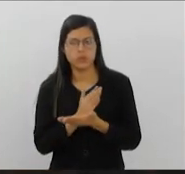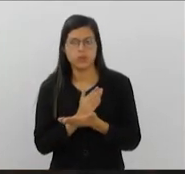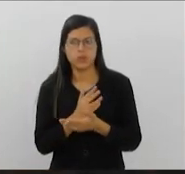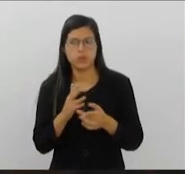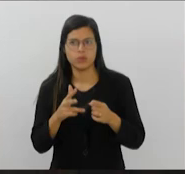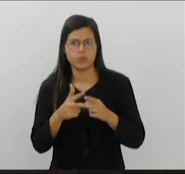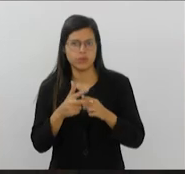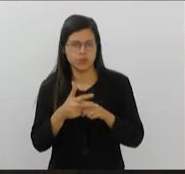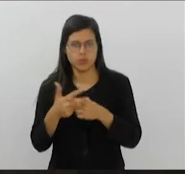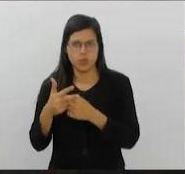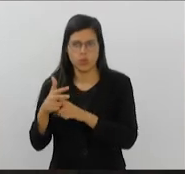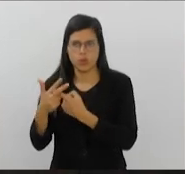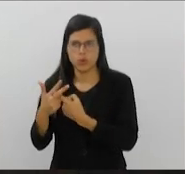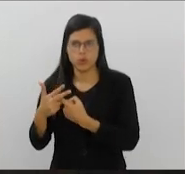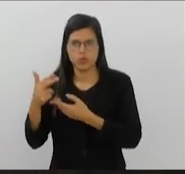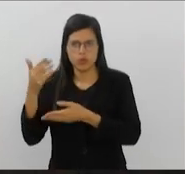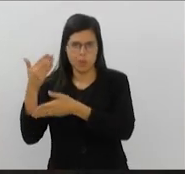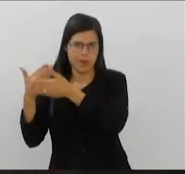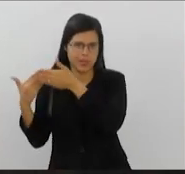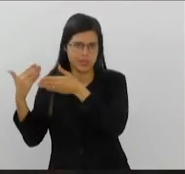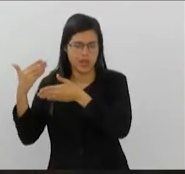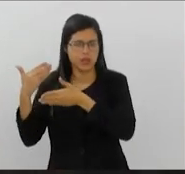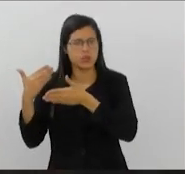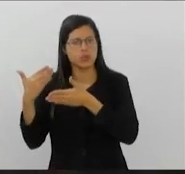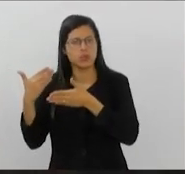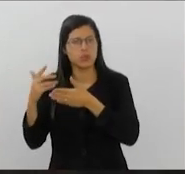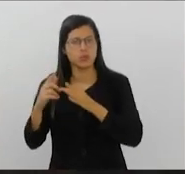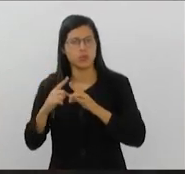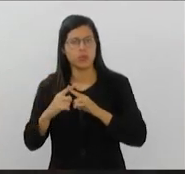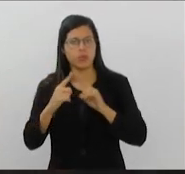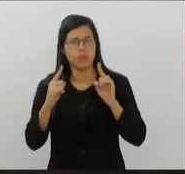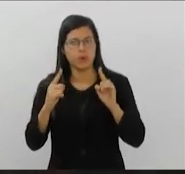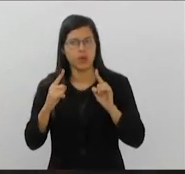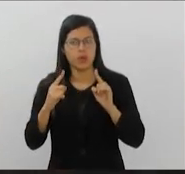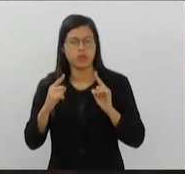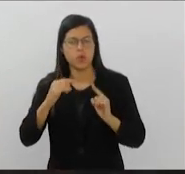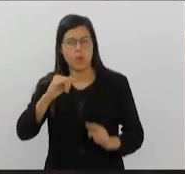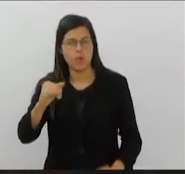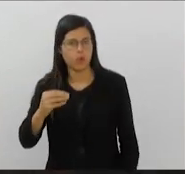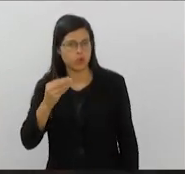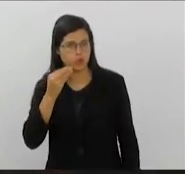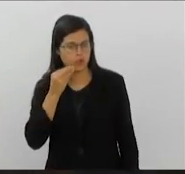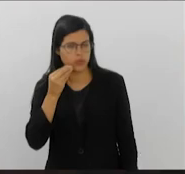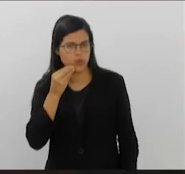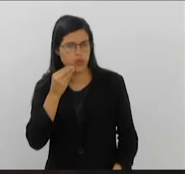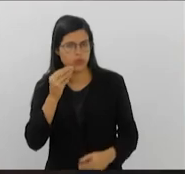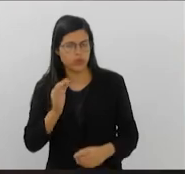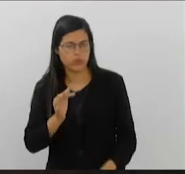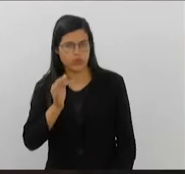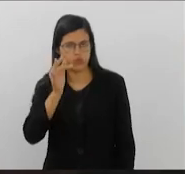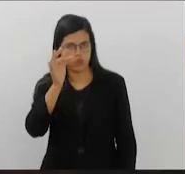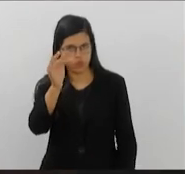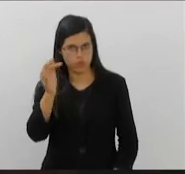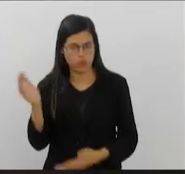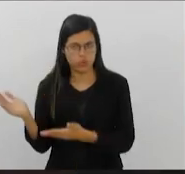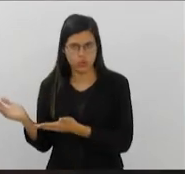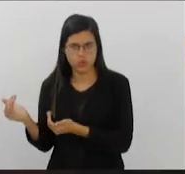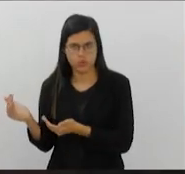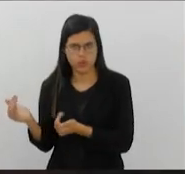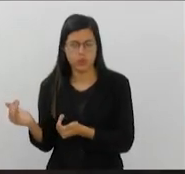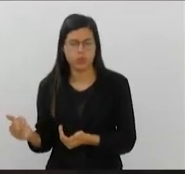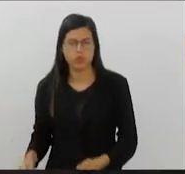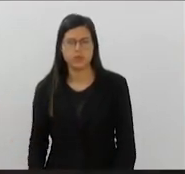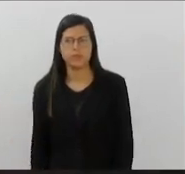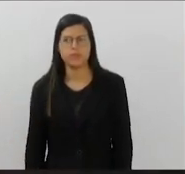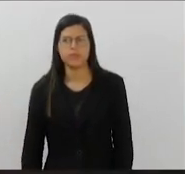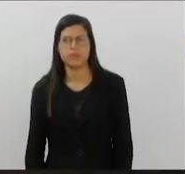o passado, mas ela oportuniza o futuro da juventude.